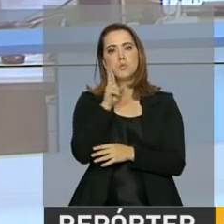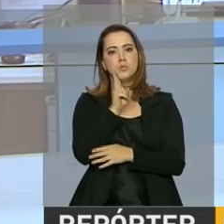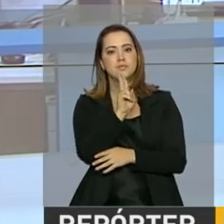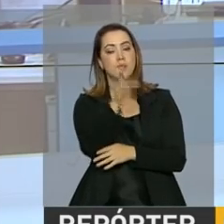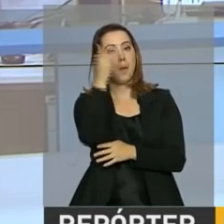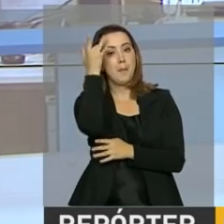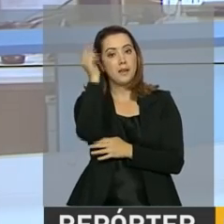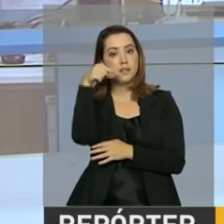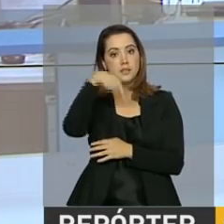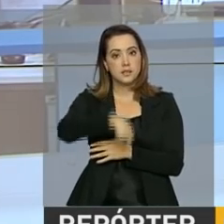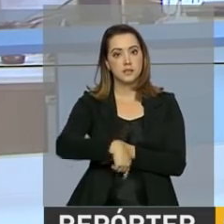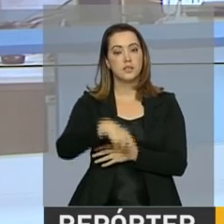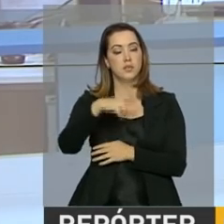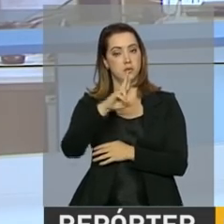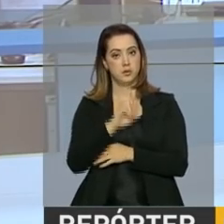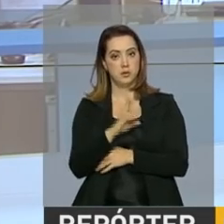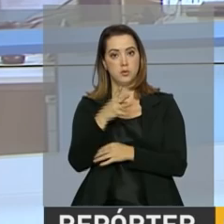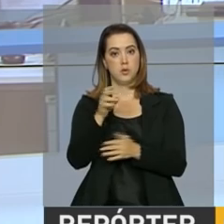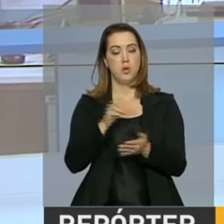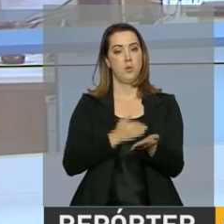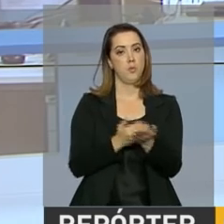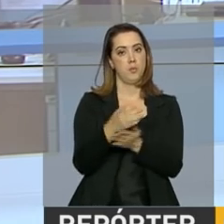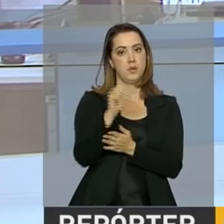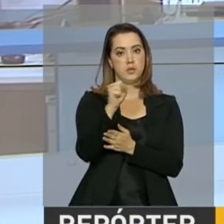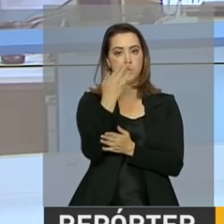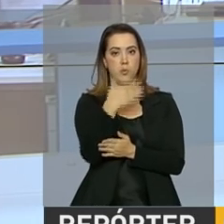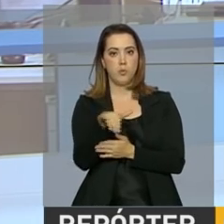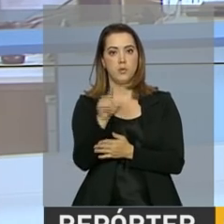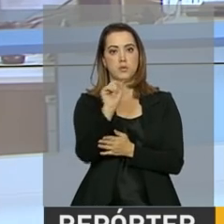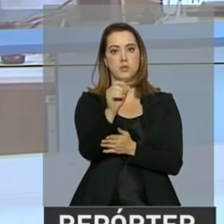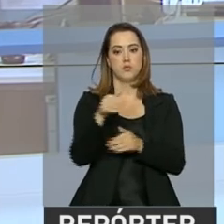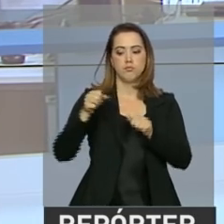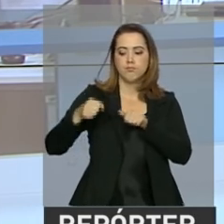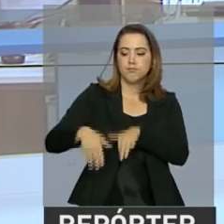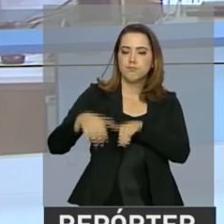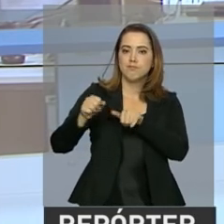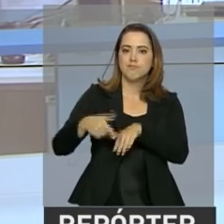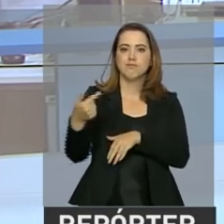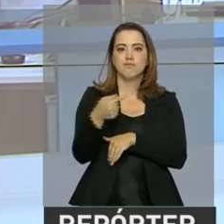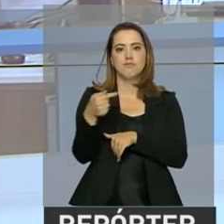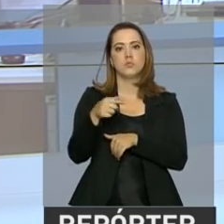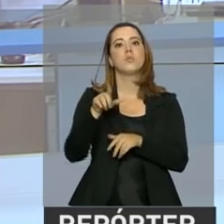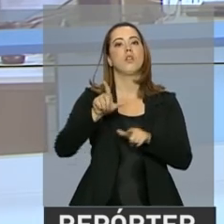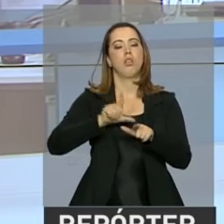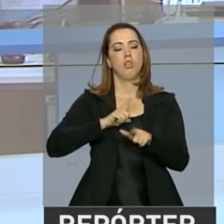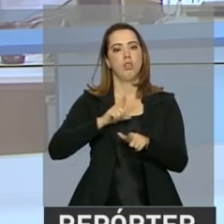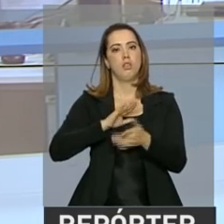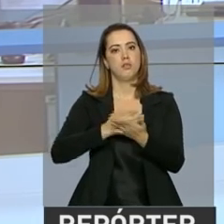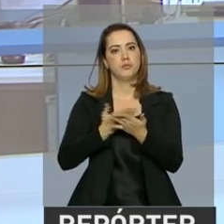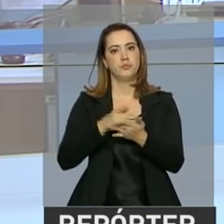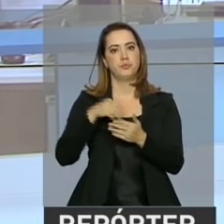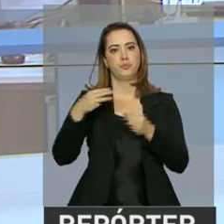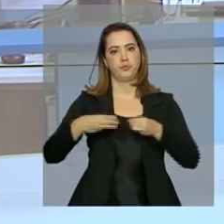acompanhar amanhã, aqui na NBR, a partir das 8h30, o desfile de 7 de setembro, direto da Esplanada dos